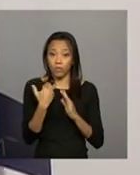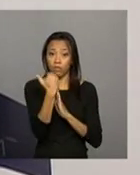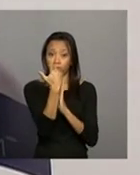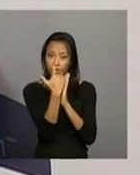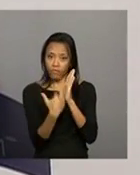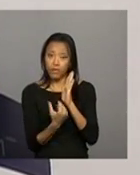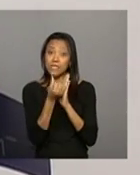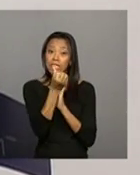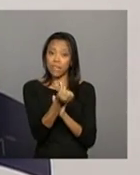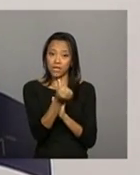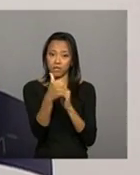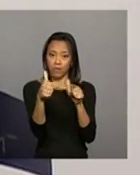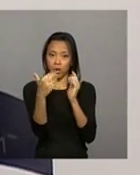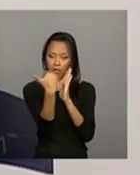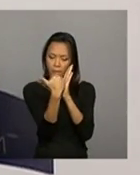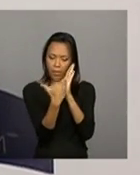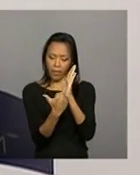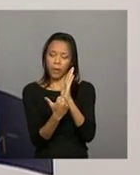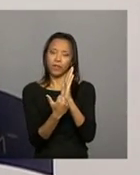Desses,